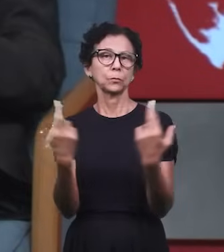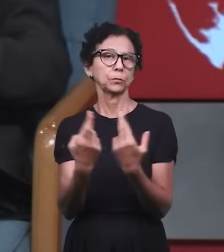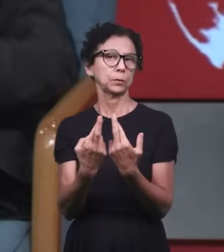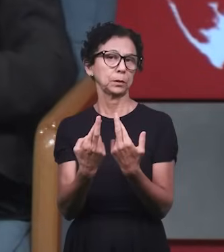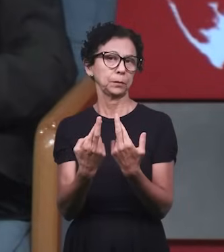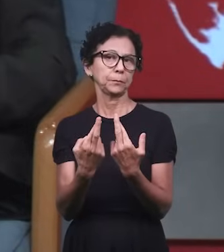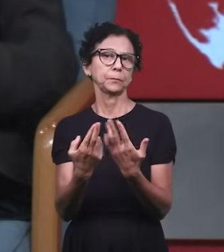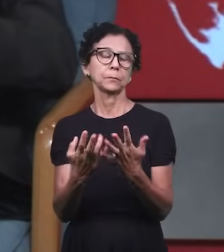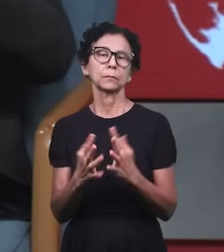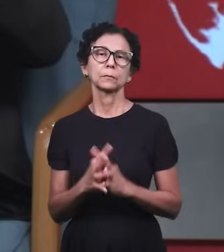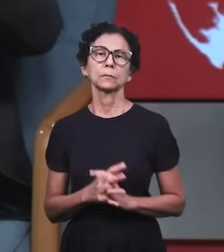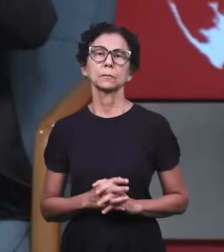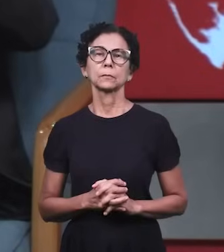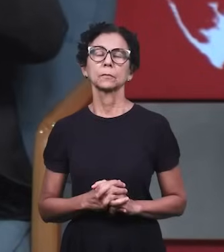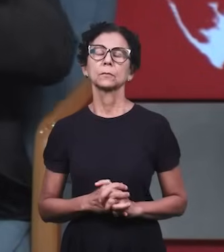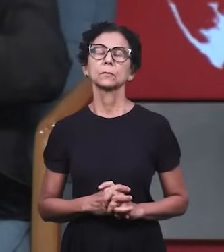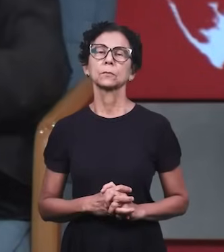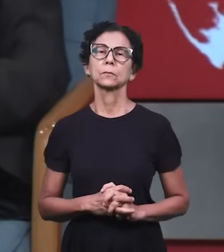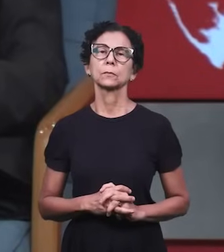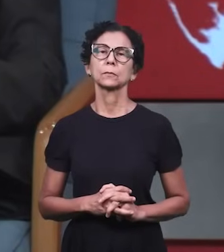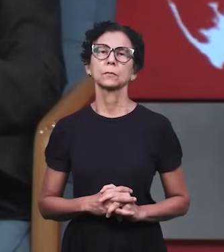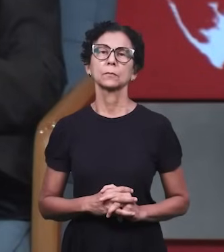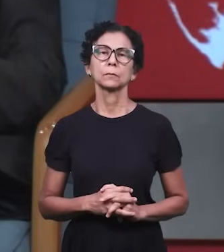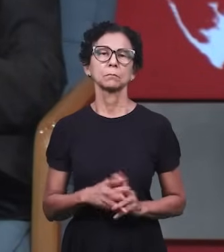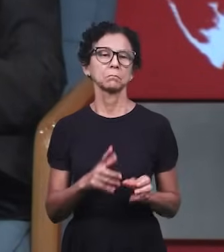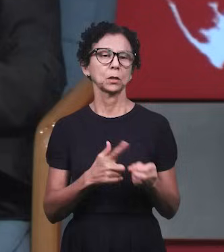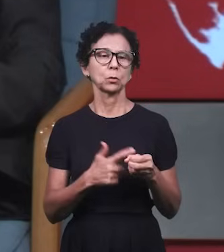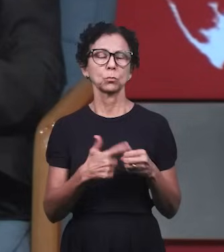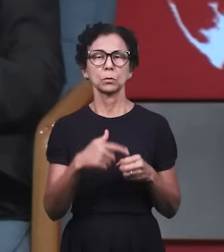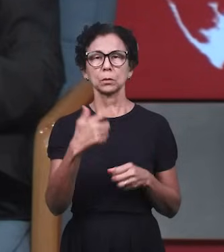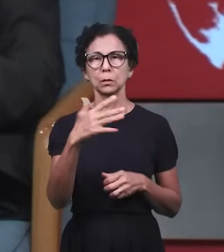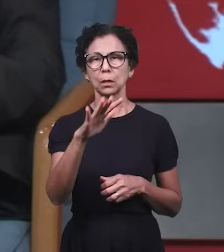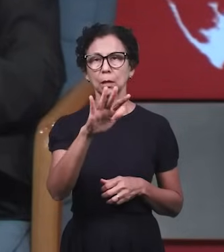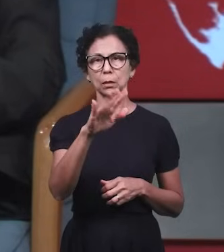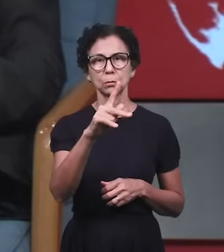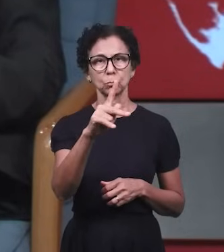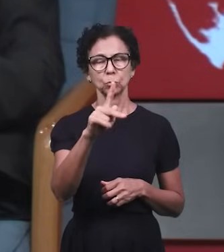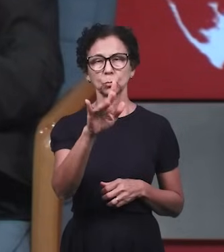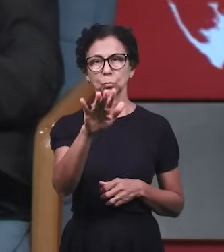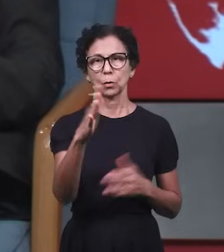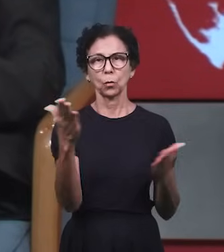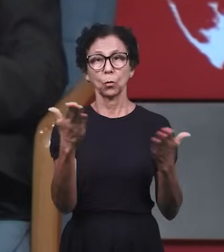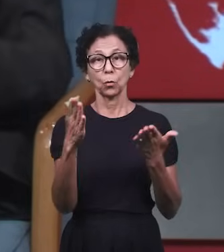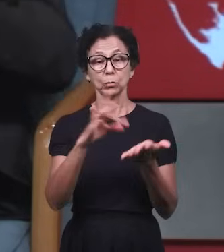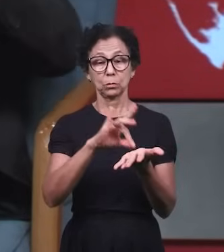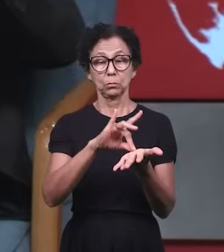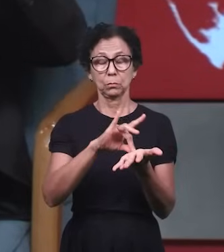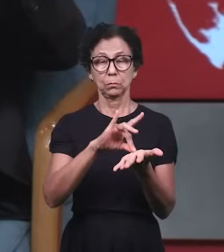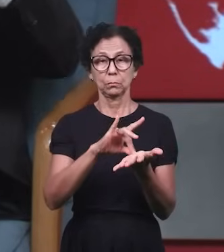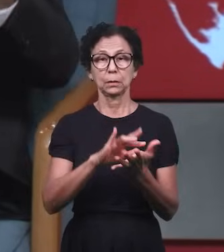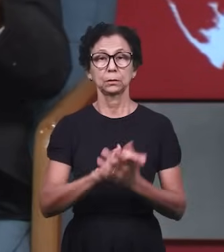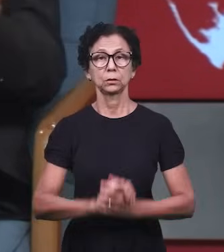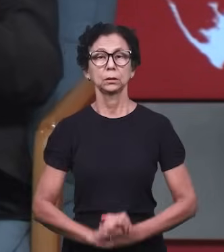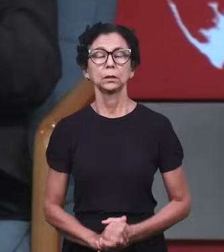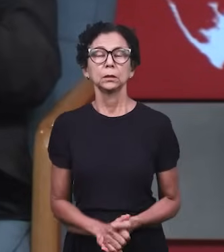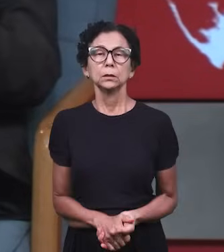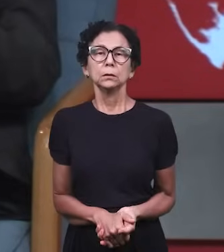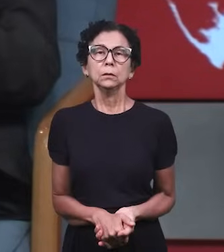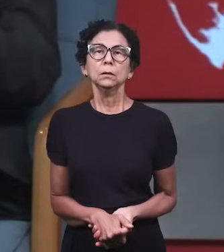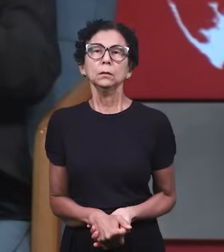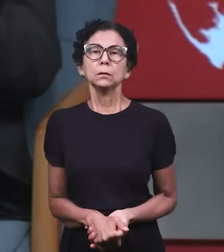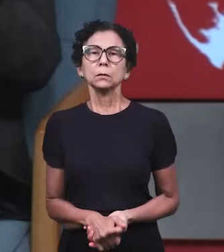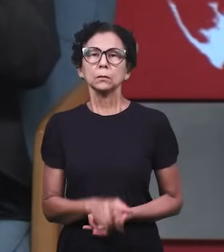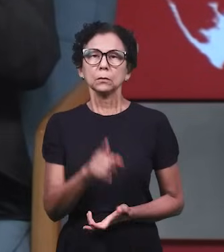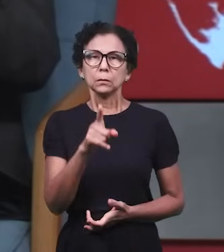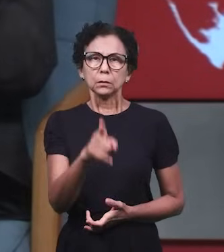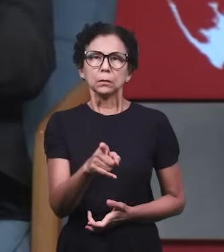reúne, né? Aí na sua cidade, a igreja. Então, a igreja ali,